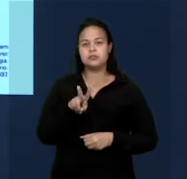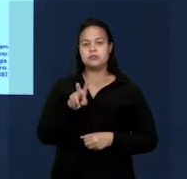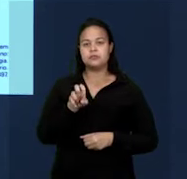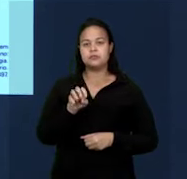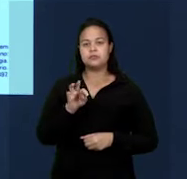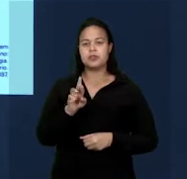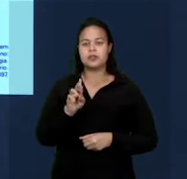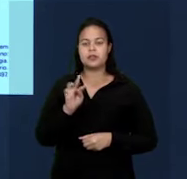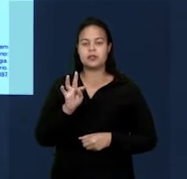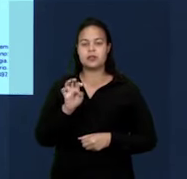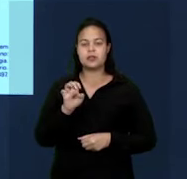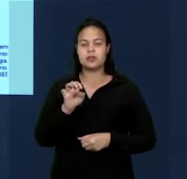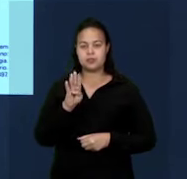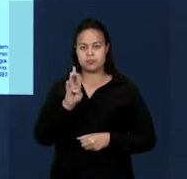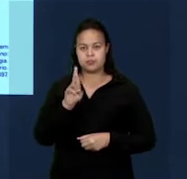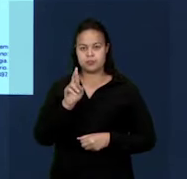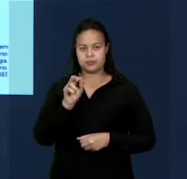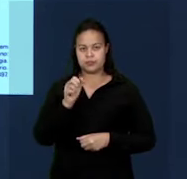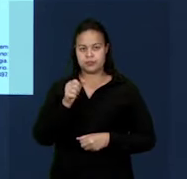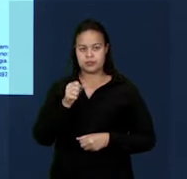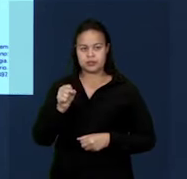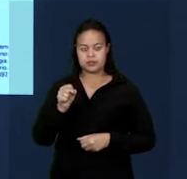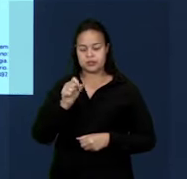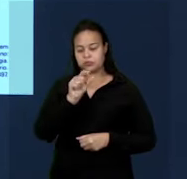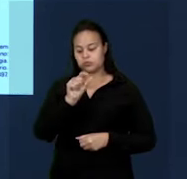Todas essas estruturas são as vértebras.